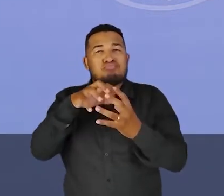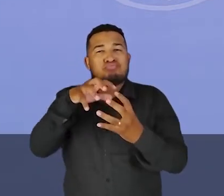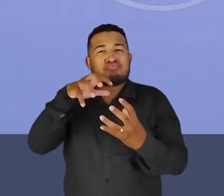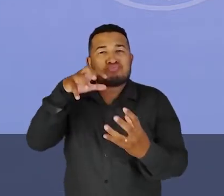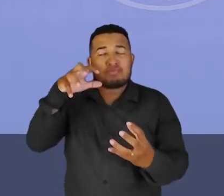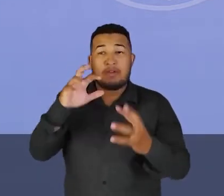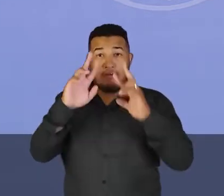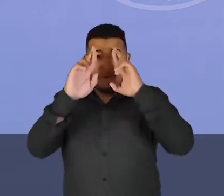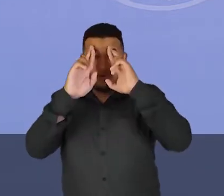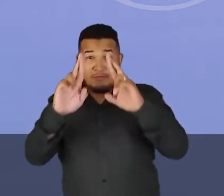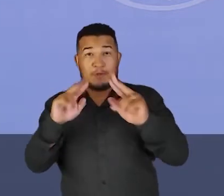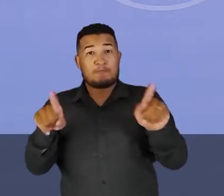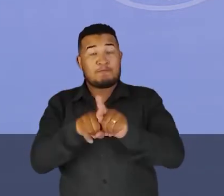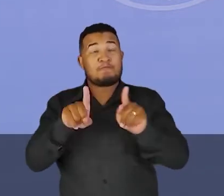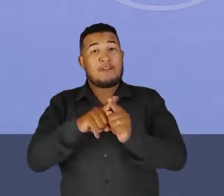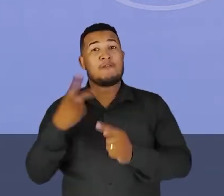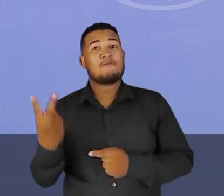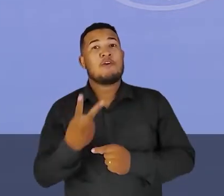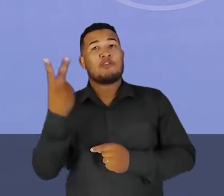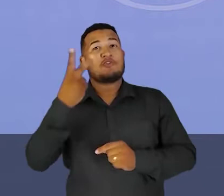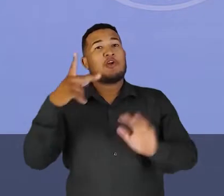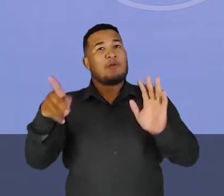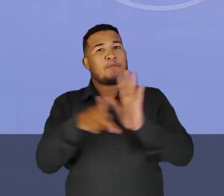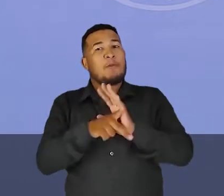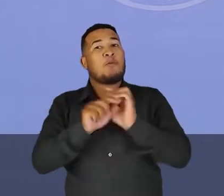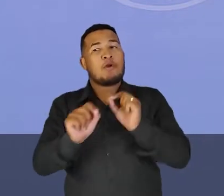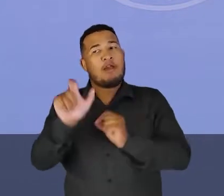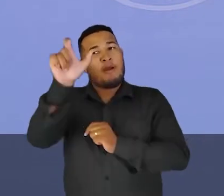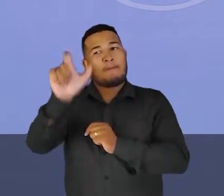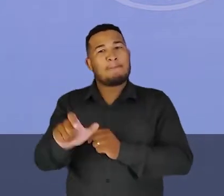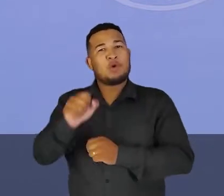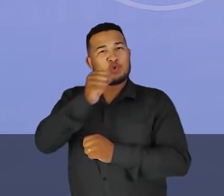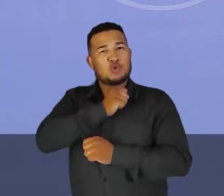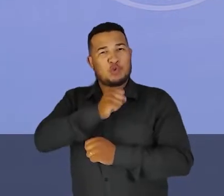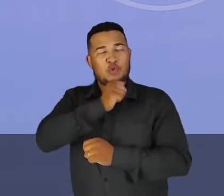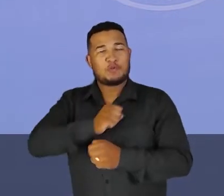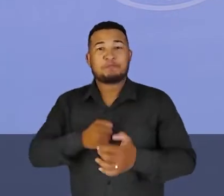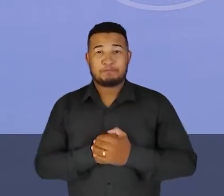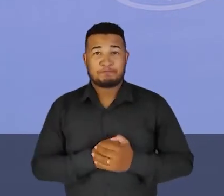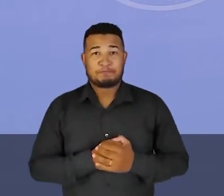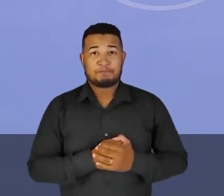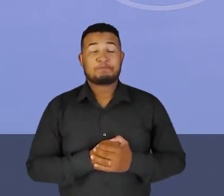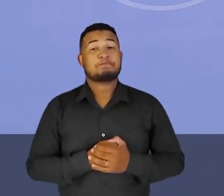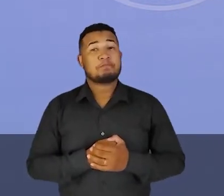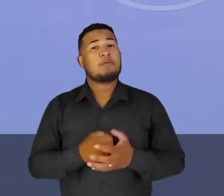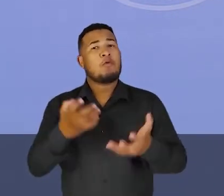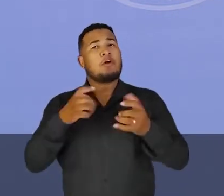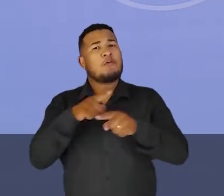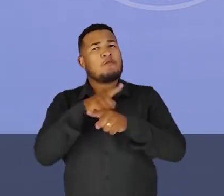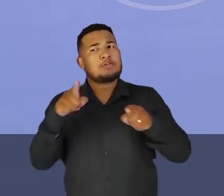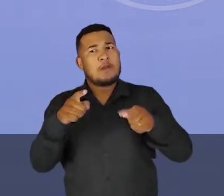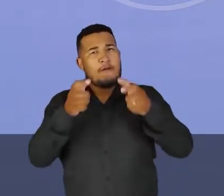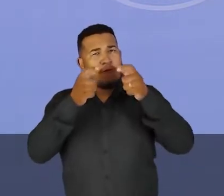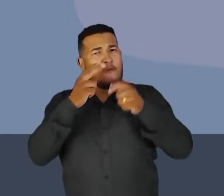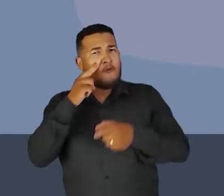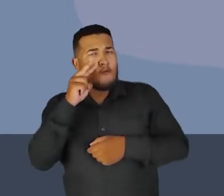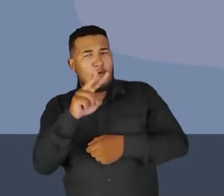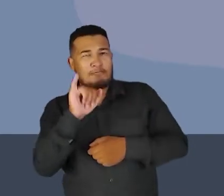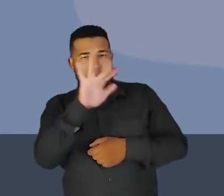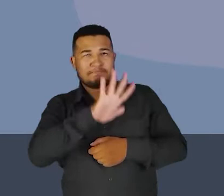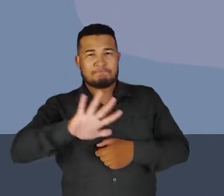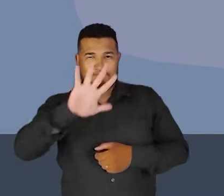e valorização do idoso. Eu gostaria que vocês observassem aí